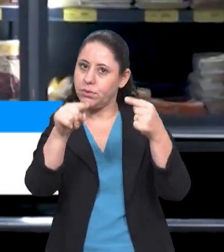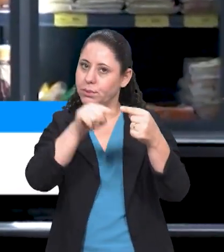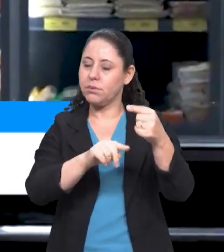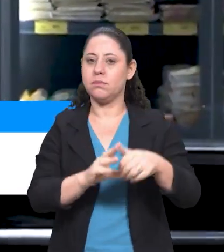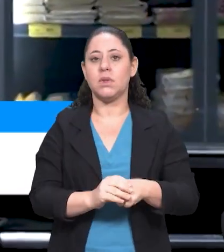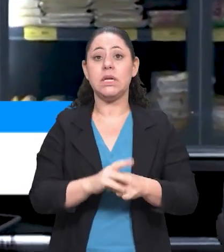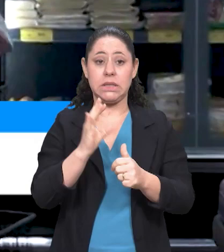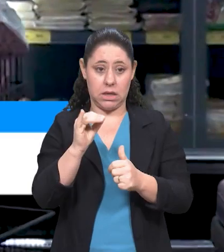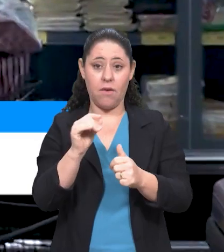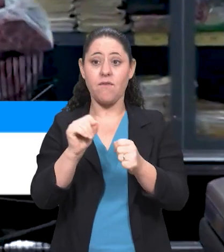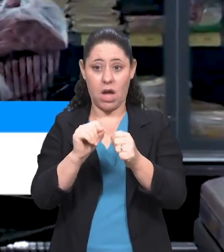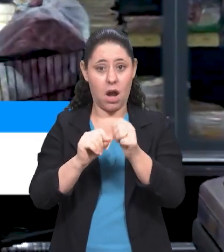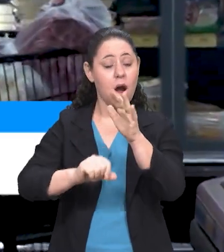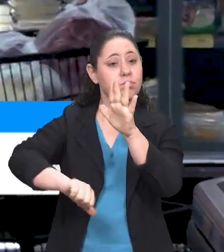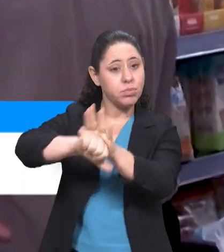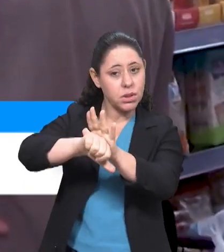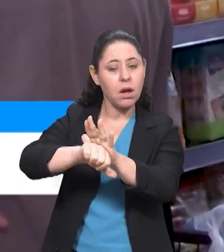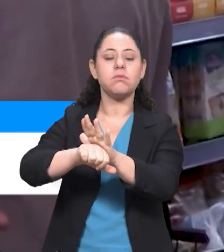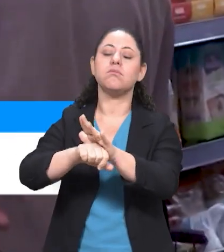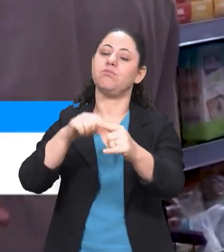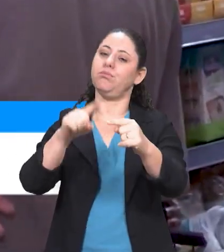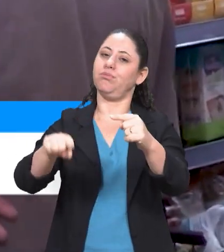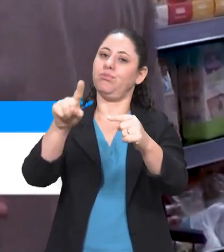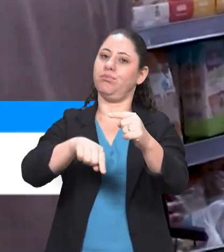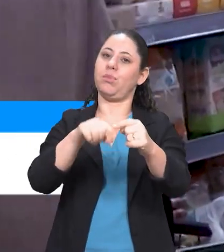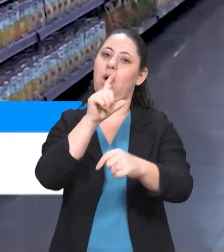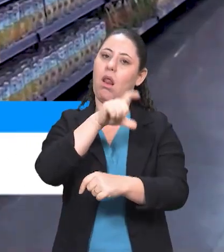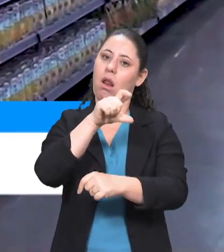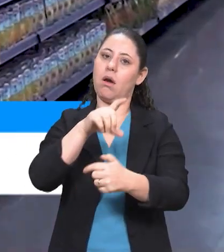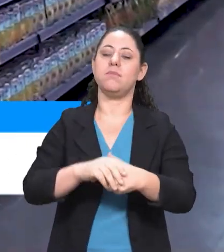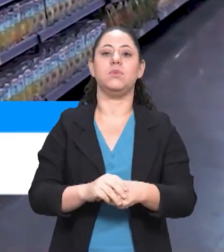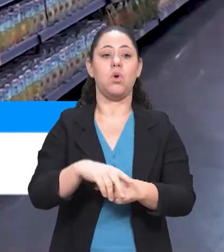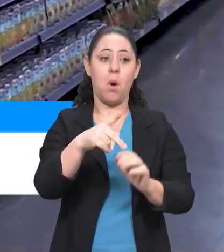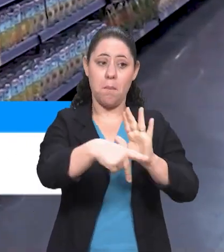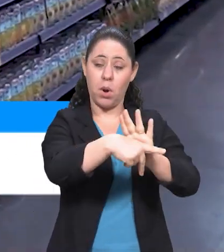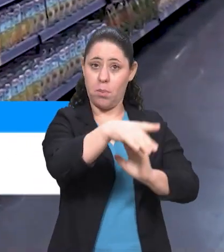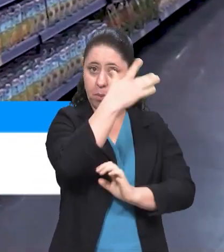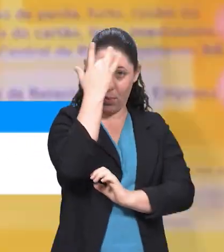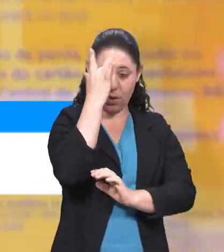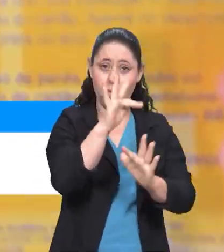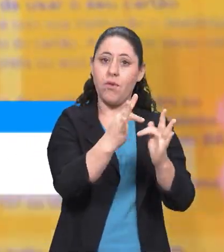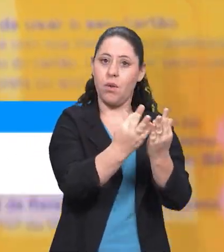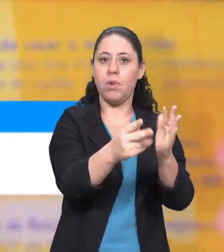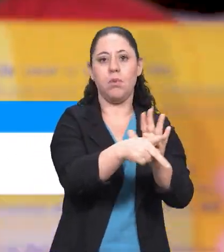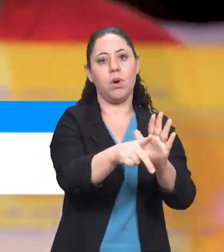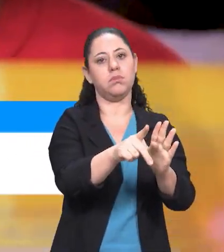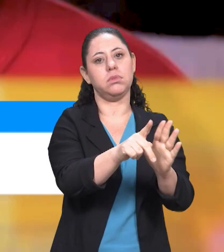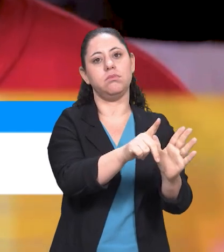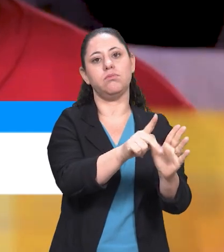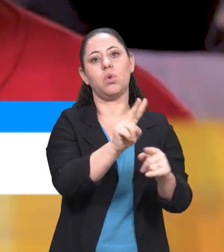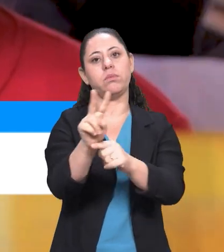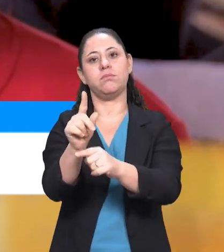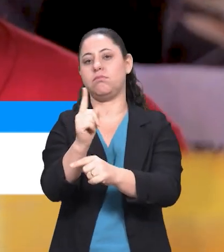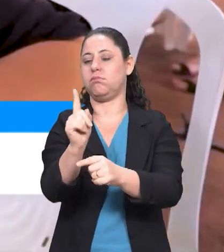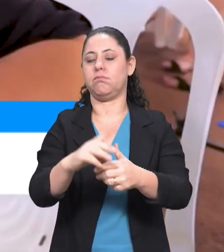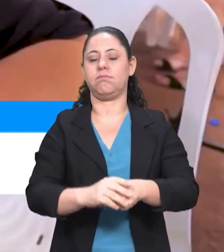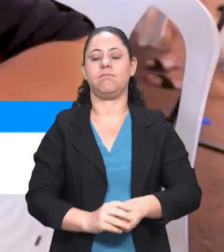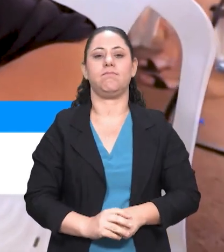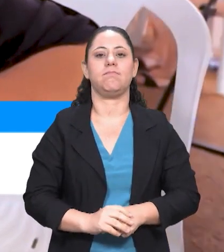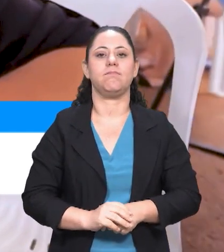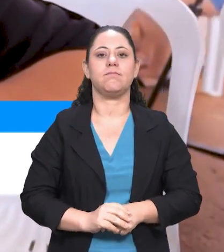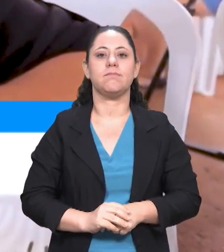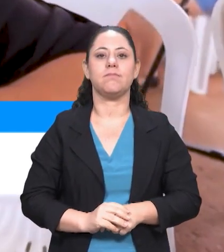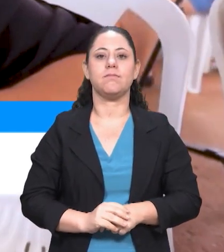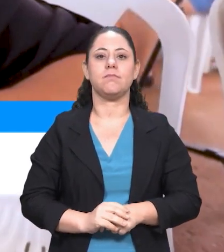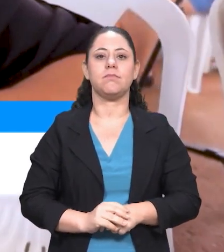ou outros indicados no regulamento so pena de exclusão do beneficiário do programa o cartão é de uso pessoal e